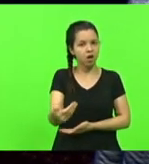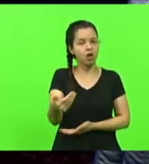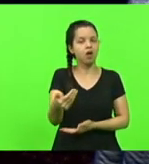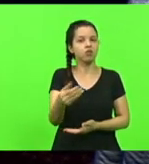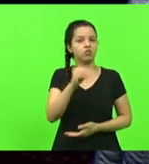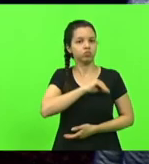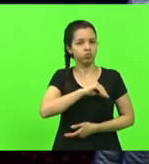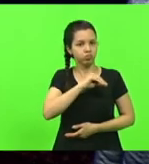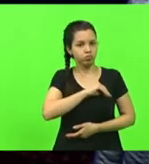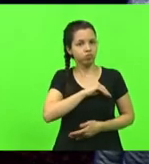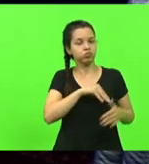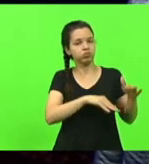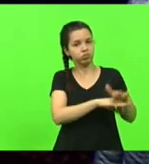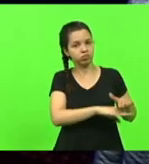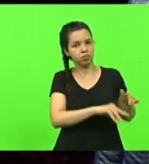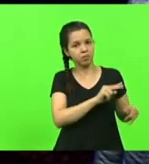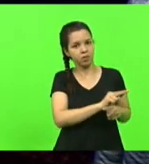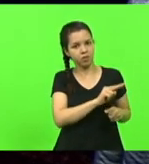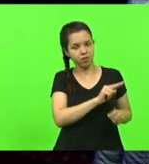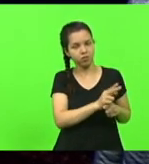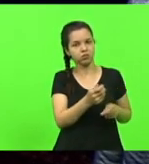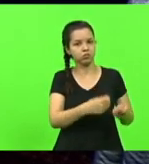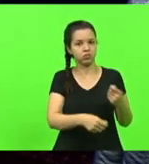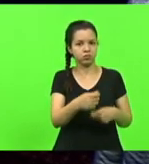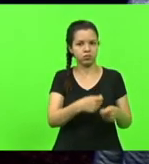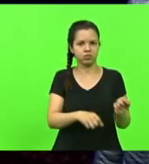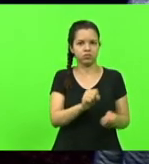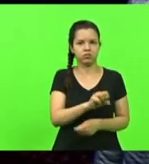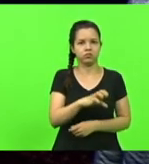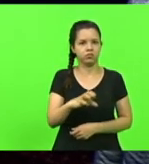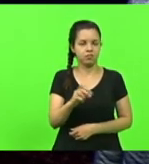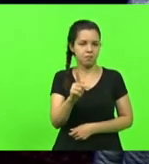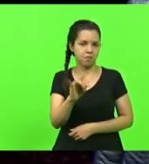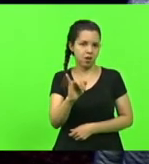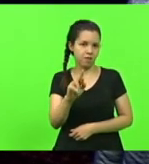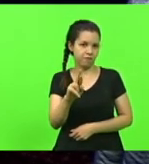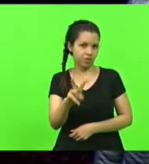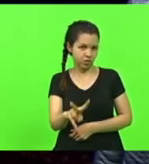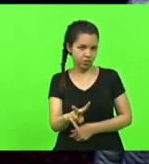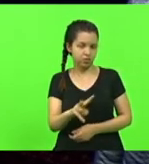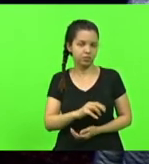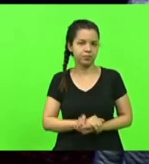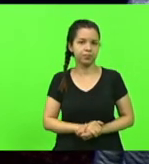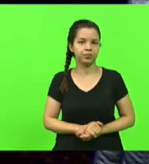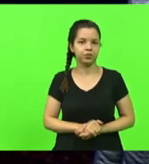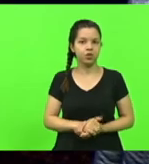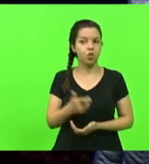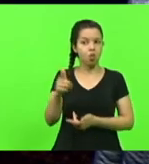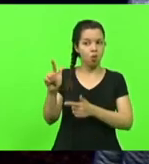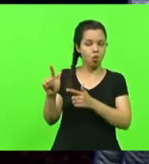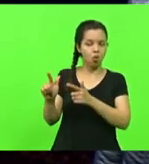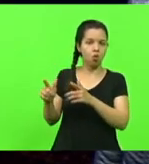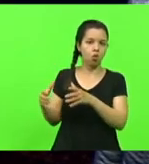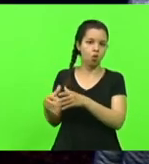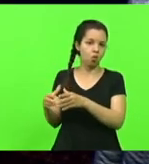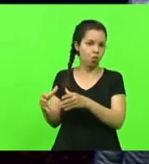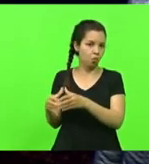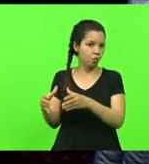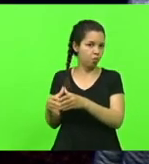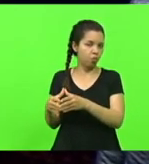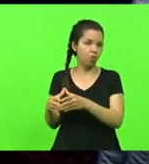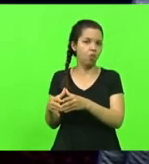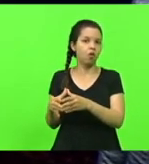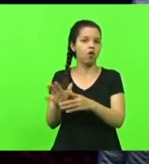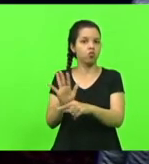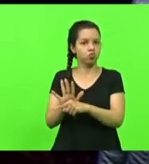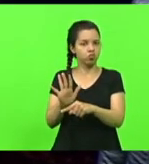preservado e administrado pelo SCPREV. Então, nenhuma outra categoria terá nenhum benefício